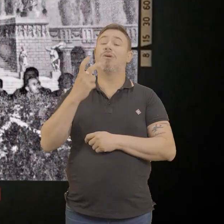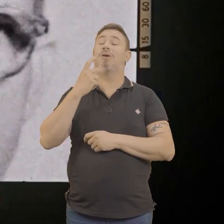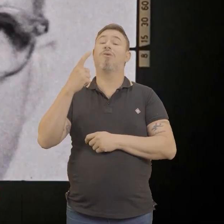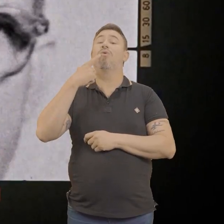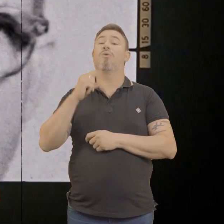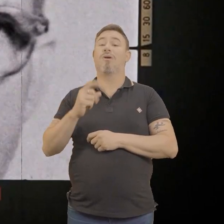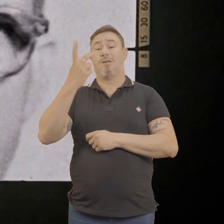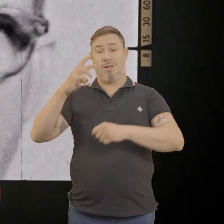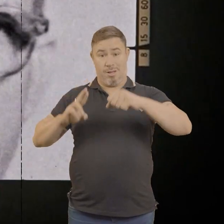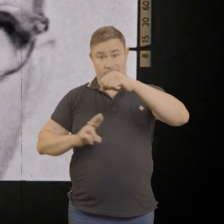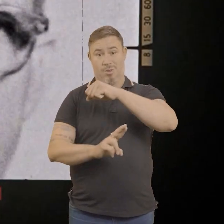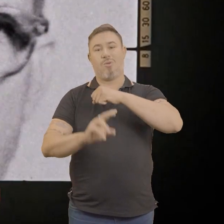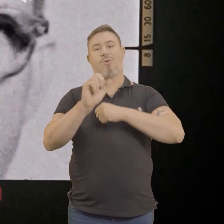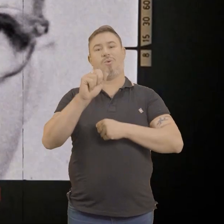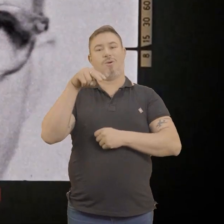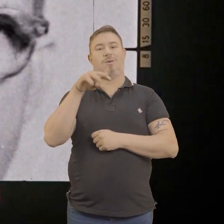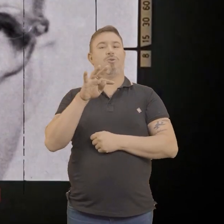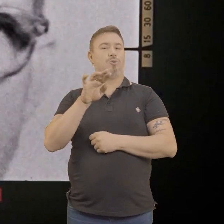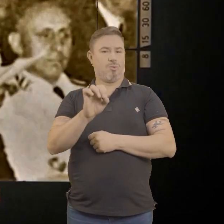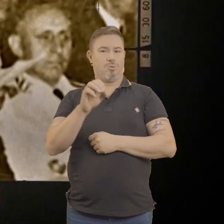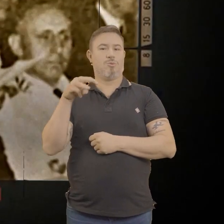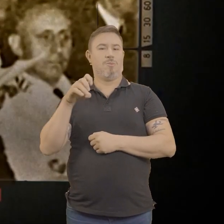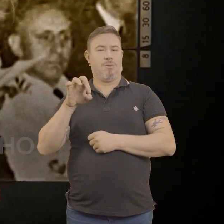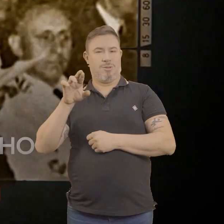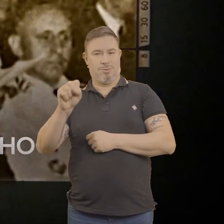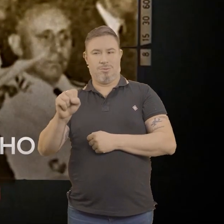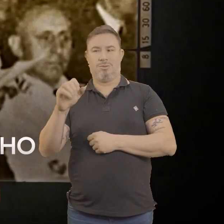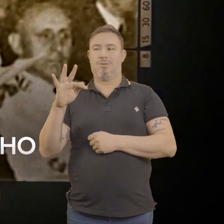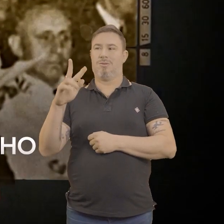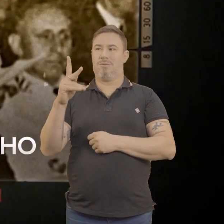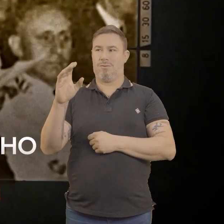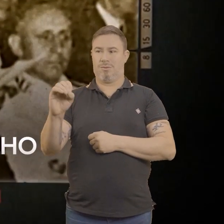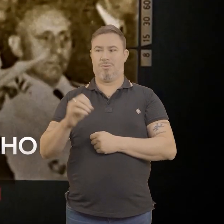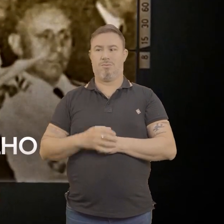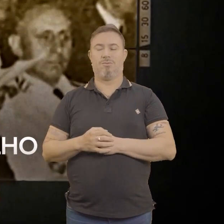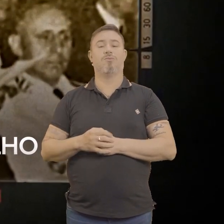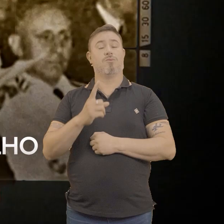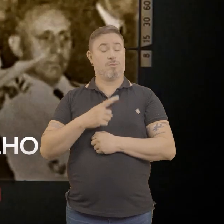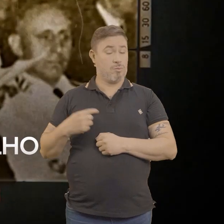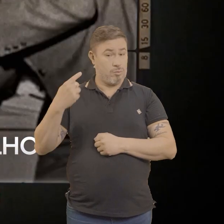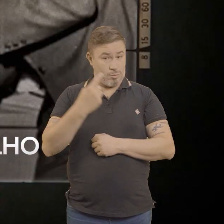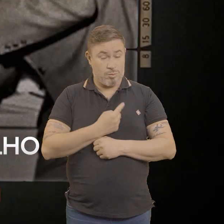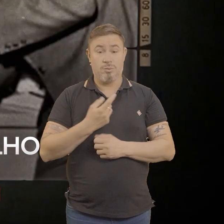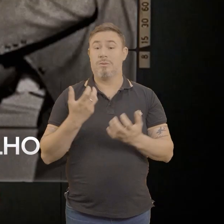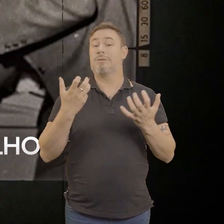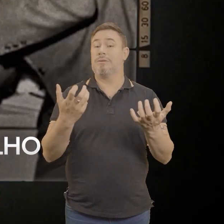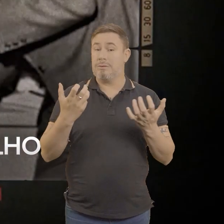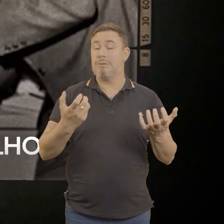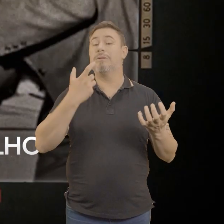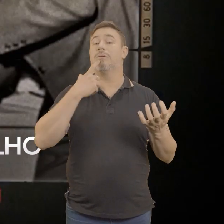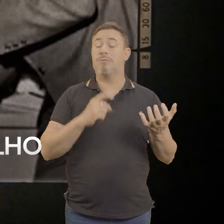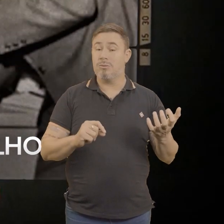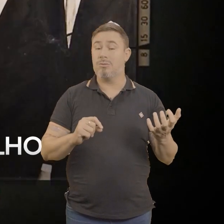visionária do reitor Antônio Martins Filho. Como universidade, nós teríamos de cultivar